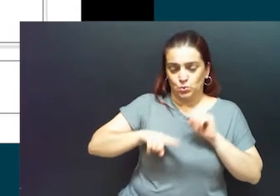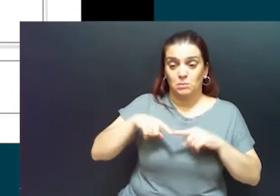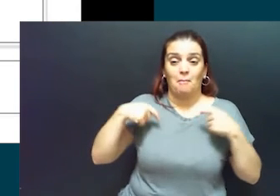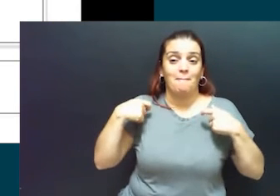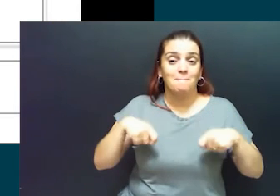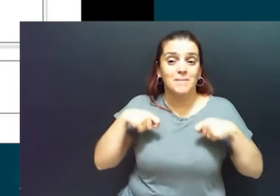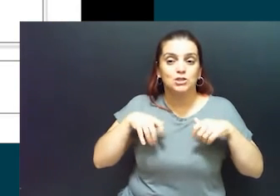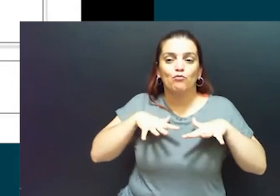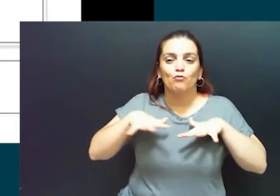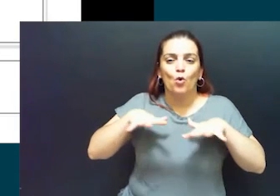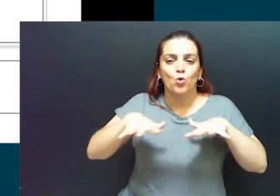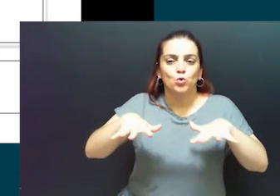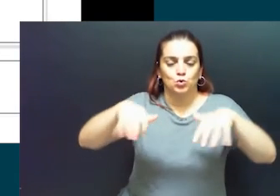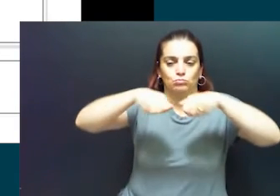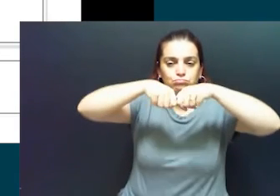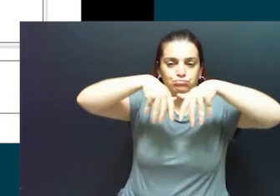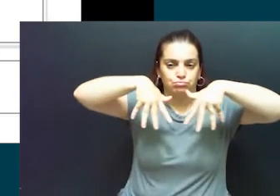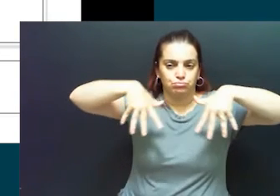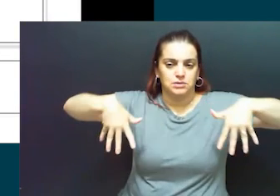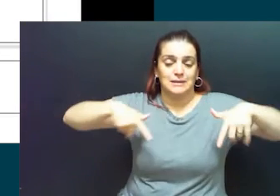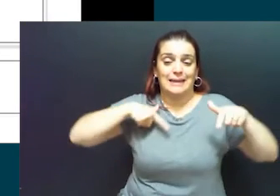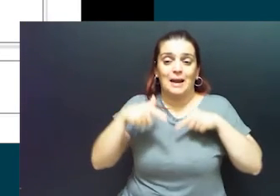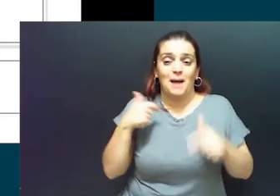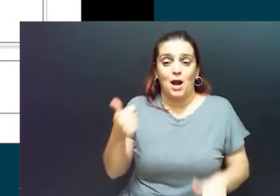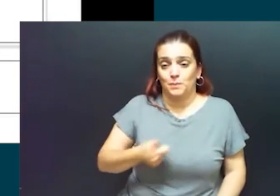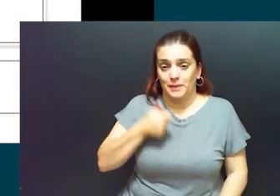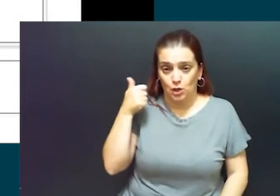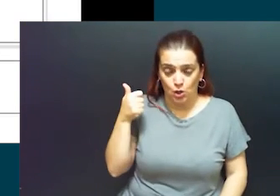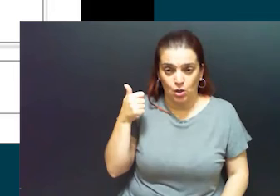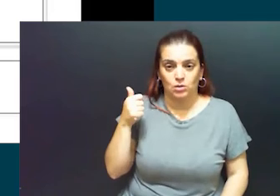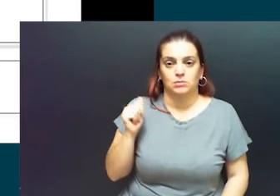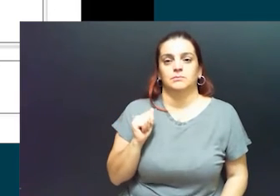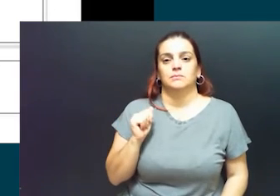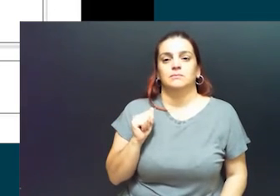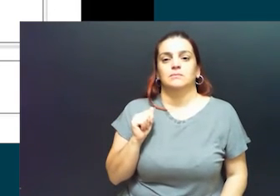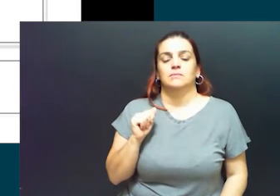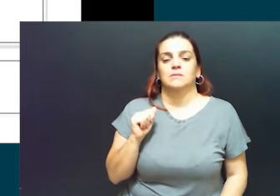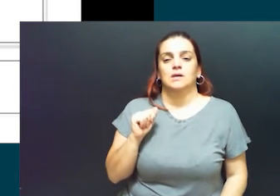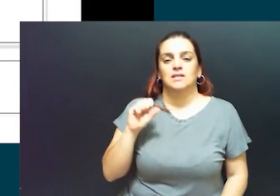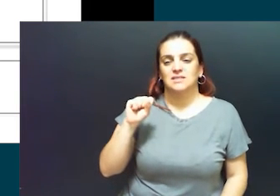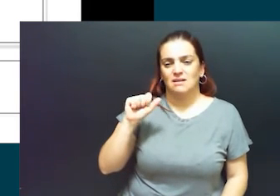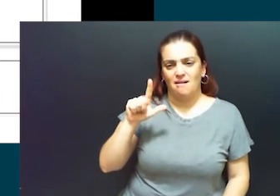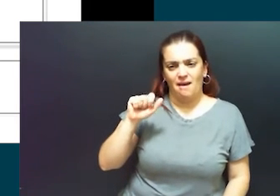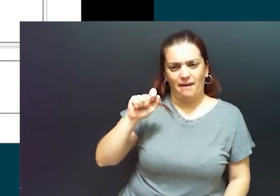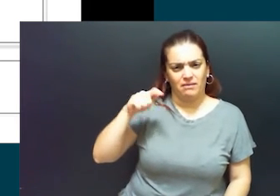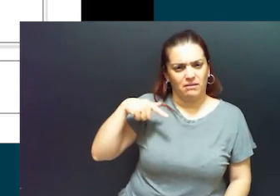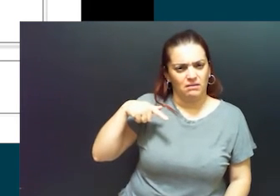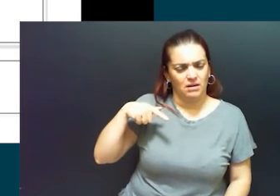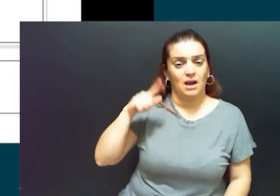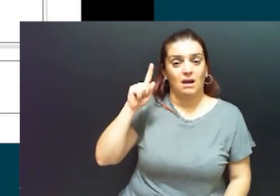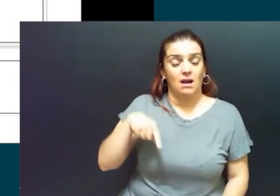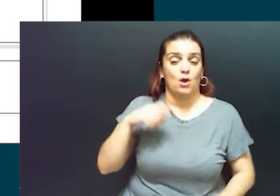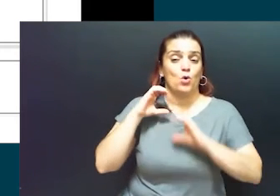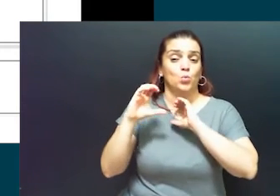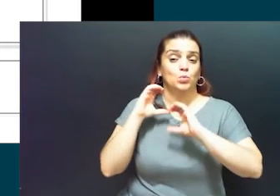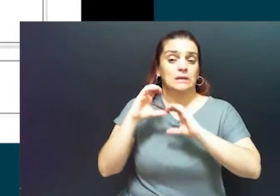de trabalho melhor, qual é a necessidade, dor que eu estou resolvendo, né? O Slack, o meu produto, é uma ferramenta de comunicação de